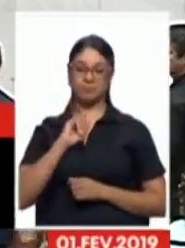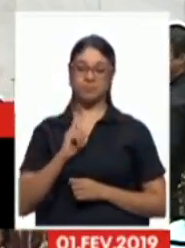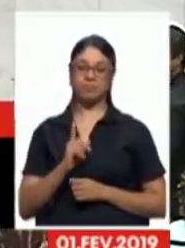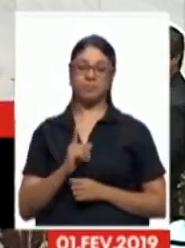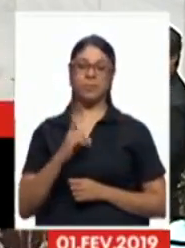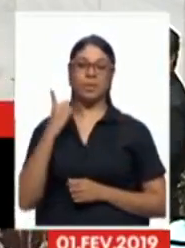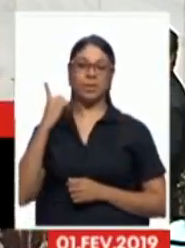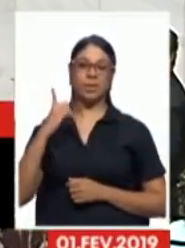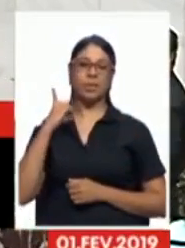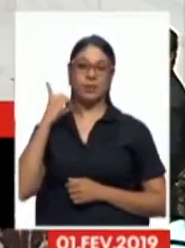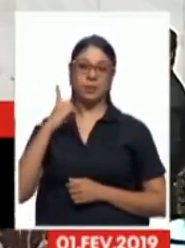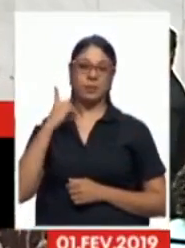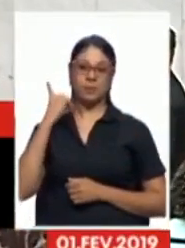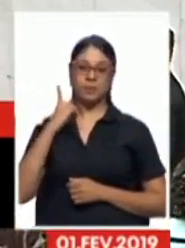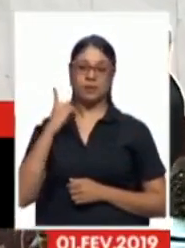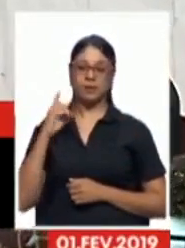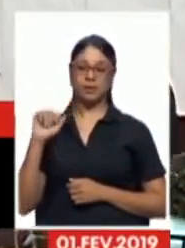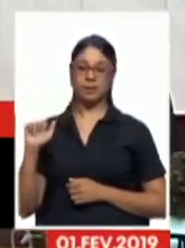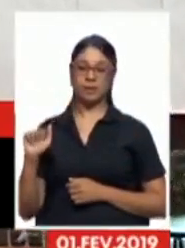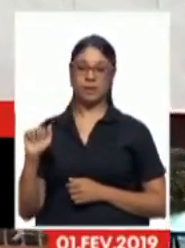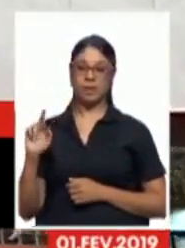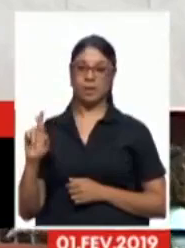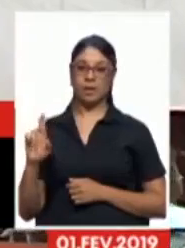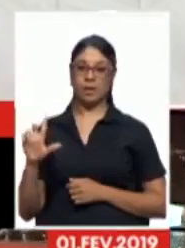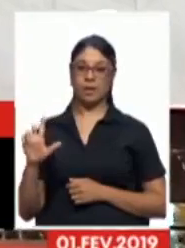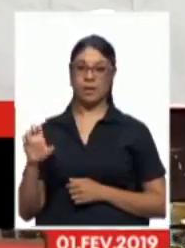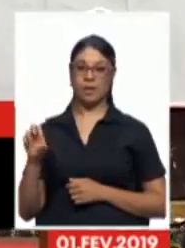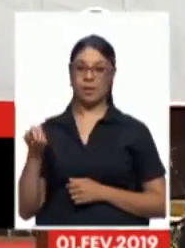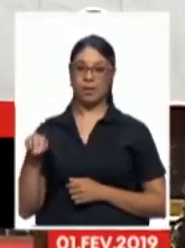deputado Arley Santiago.